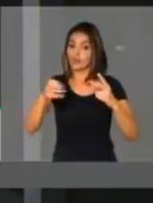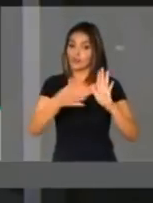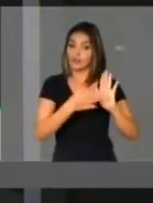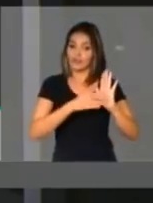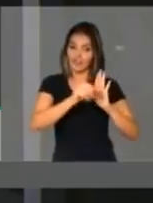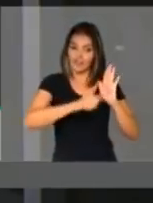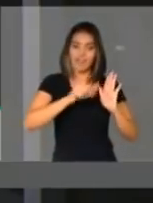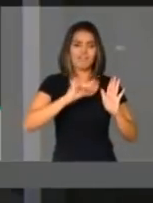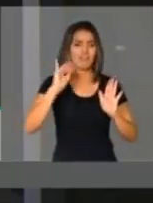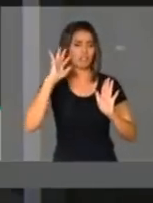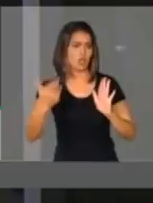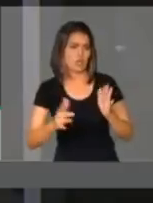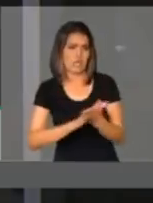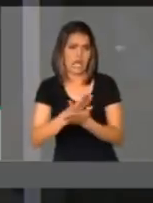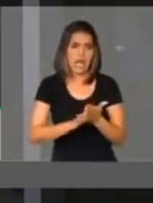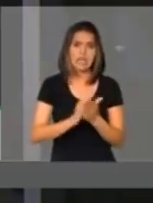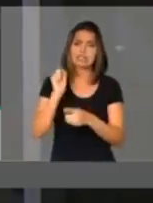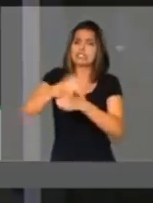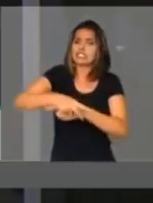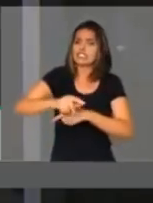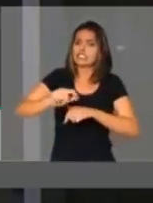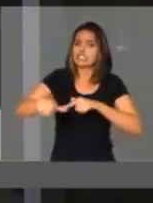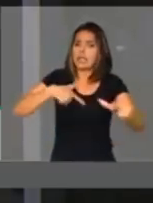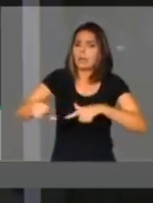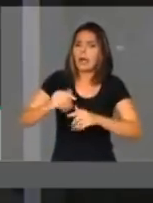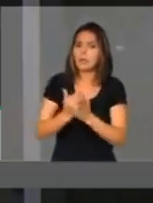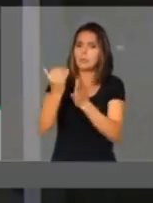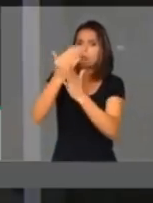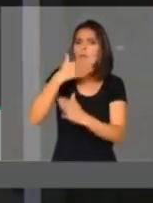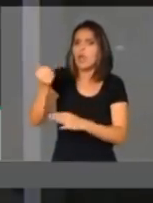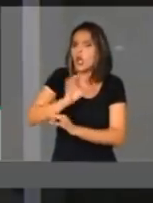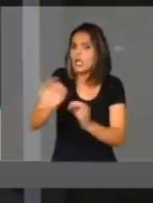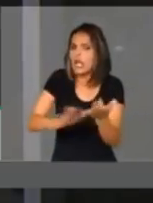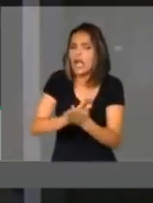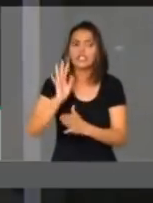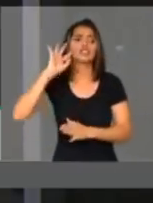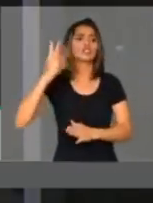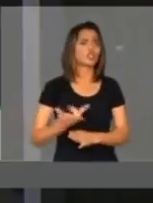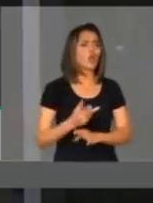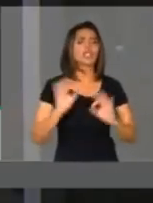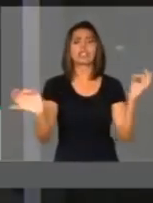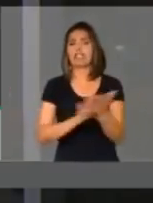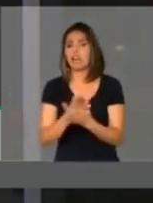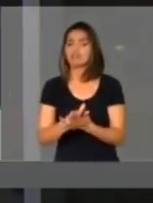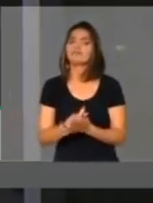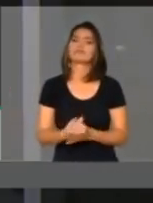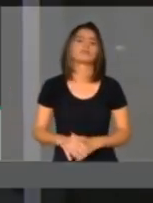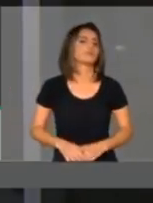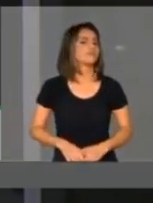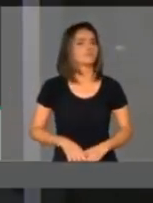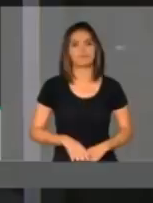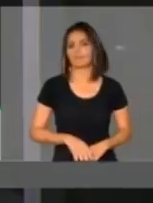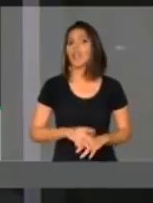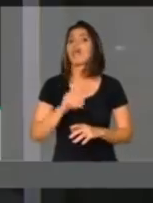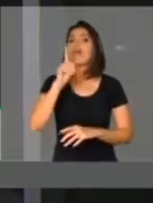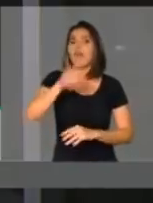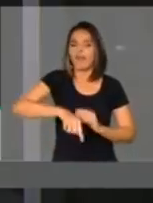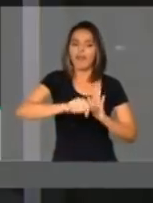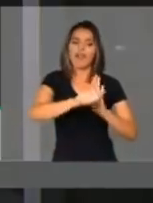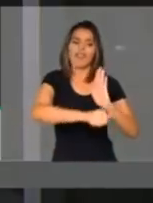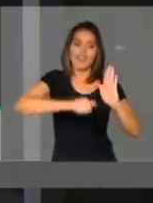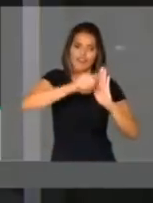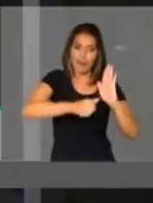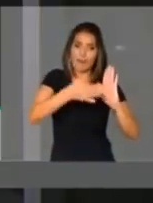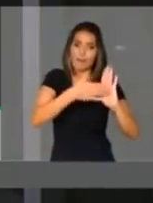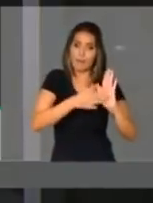solução nenhuma, que não vai gerar emprego, que não é a solução para o Brasil. É sim a reforma mais importante para o Brasil no momento,